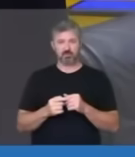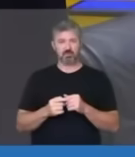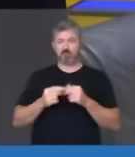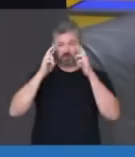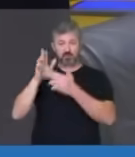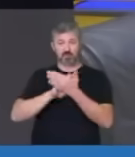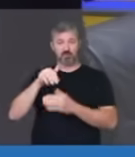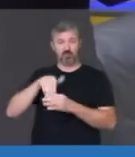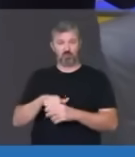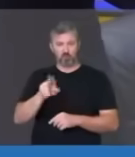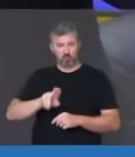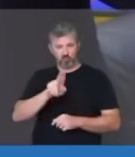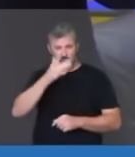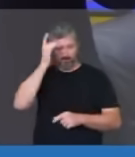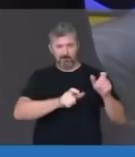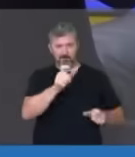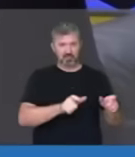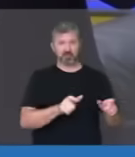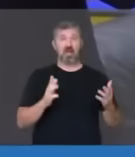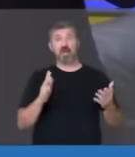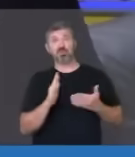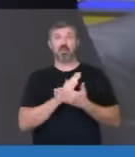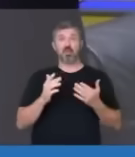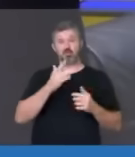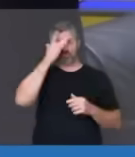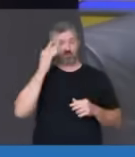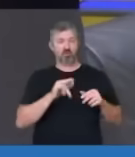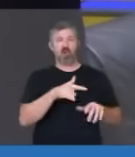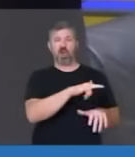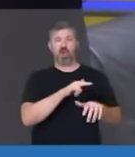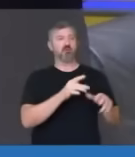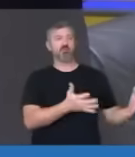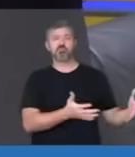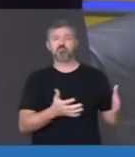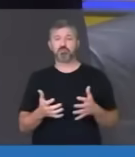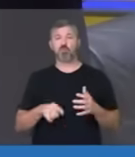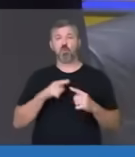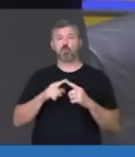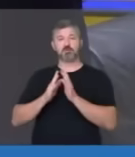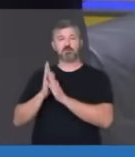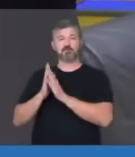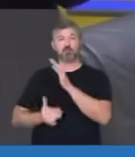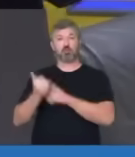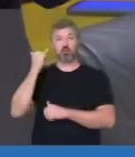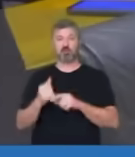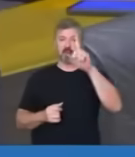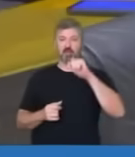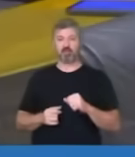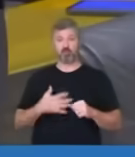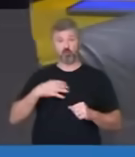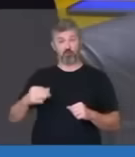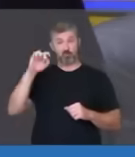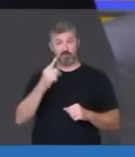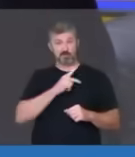urnas. Utilizaram pessoas, algumas pessoas que foram utilizadas com seus objetivos golpistas. Aliás, o filho do